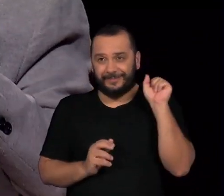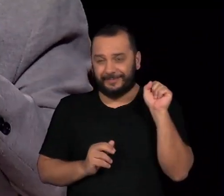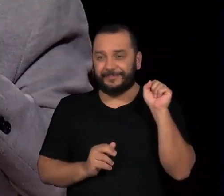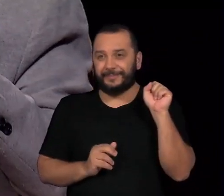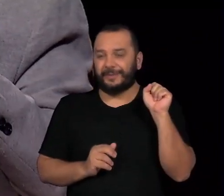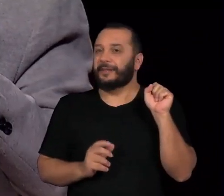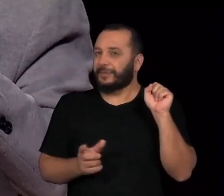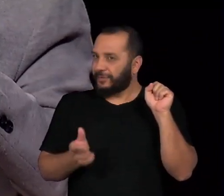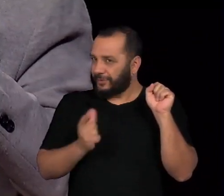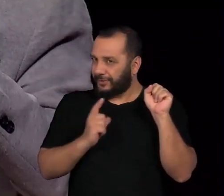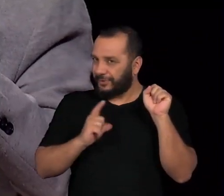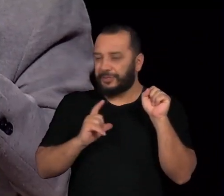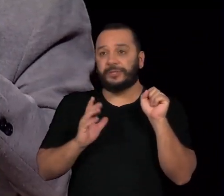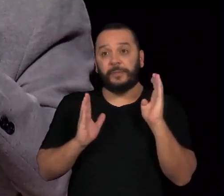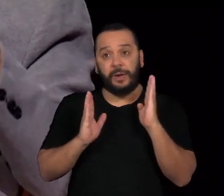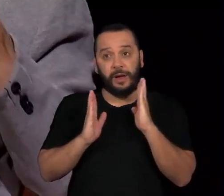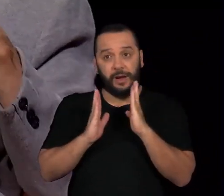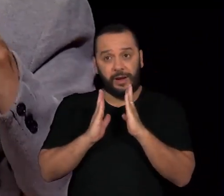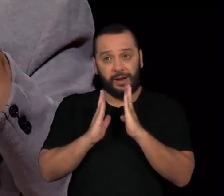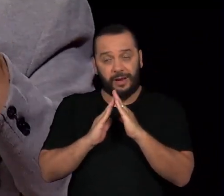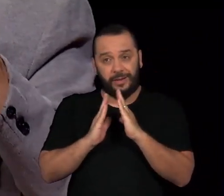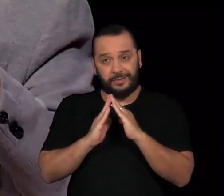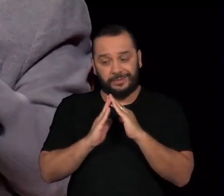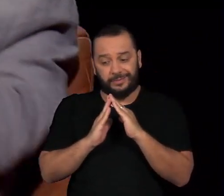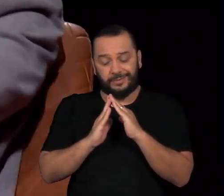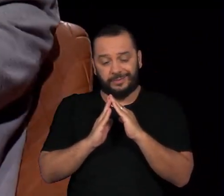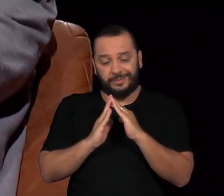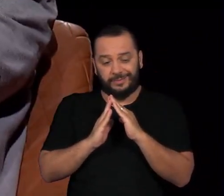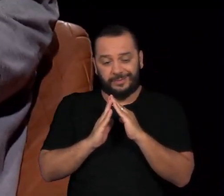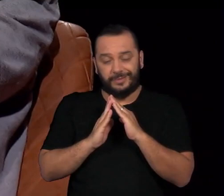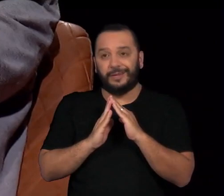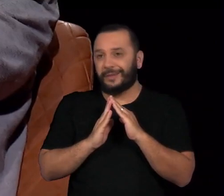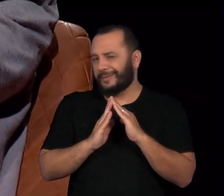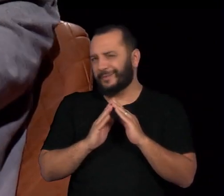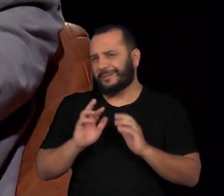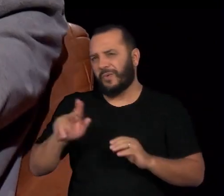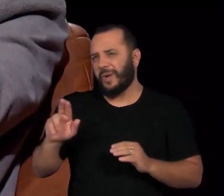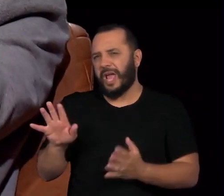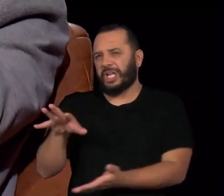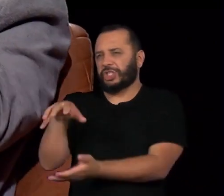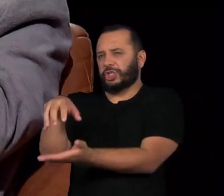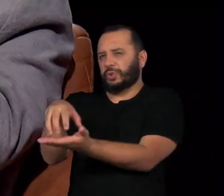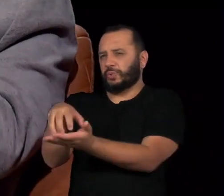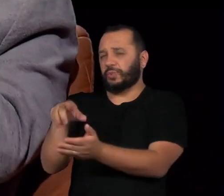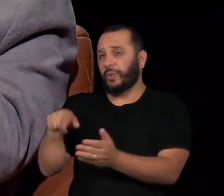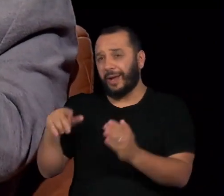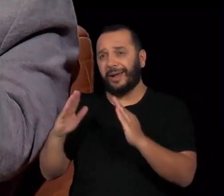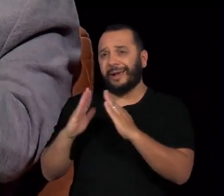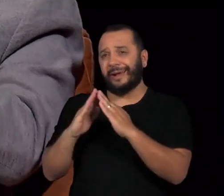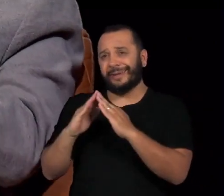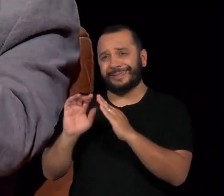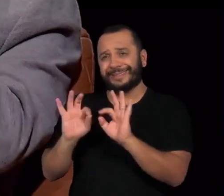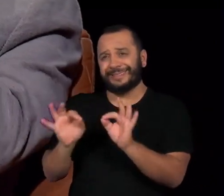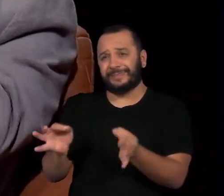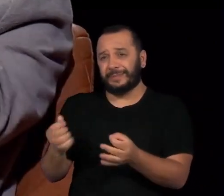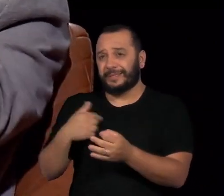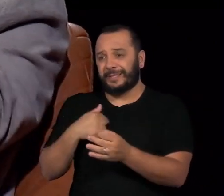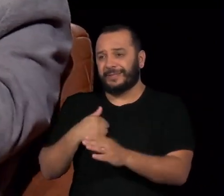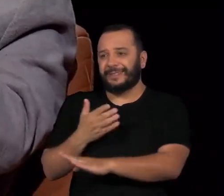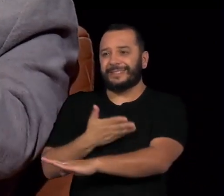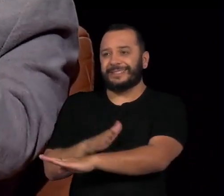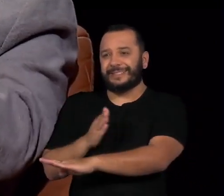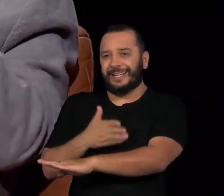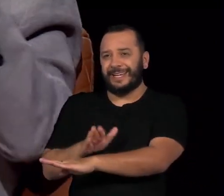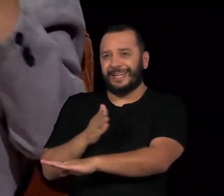uma casinha em que eu não era um instituto assim mas era um lugar onde eu ensaiava onde eu ia lá para